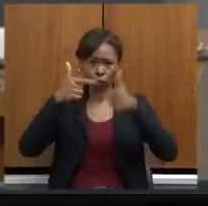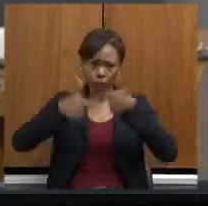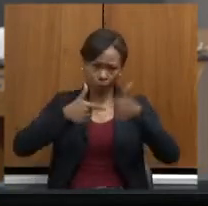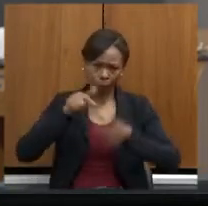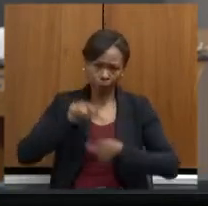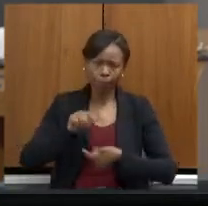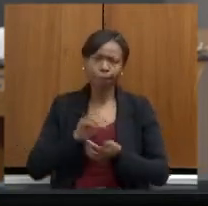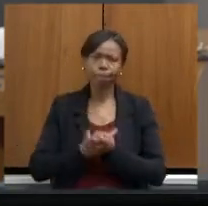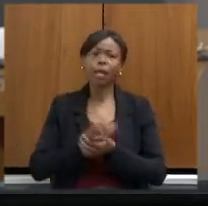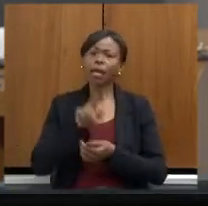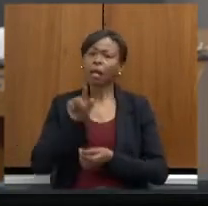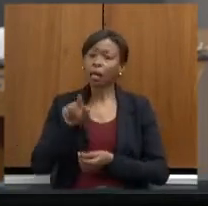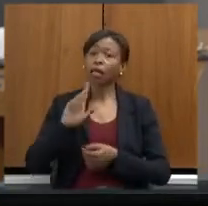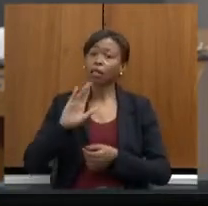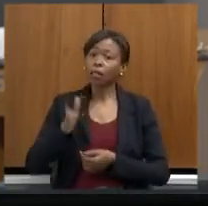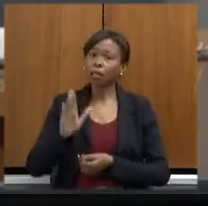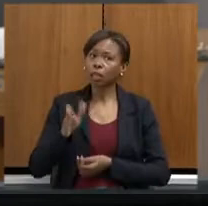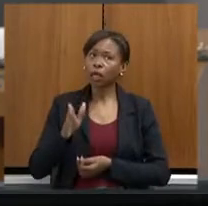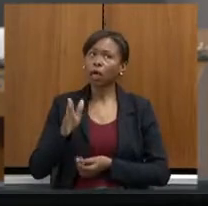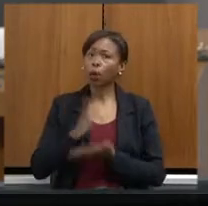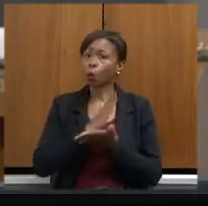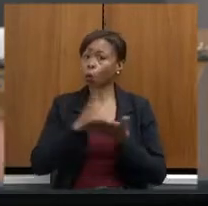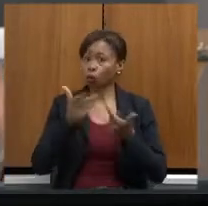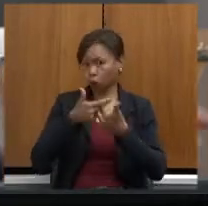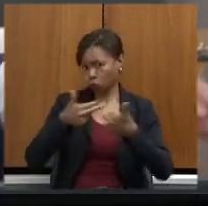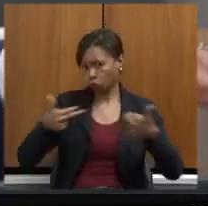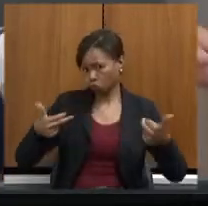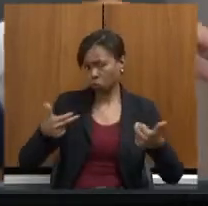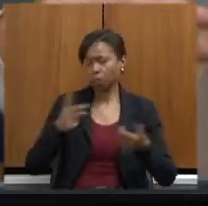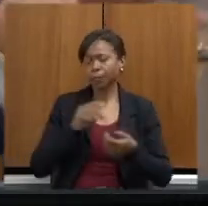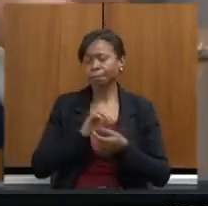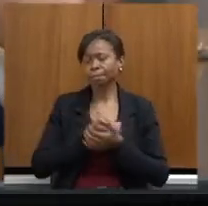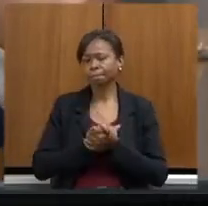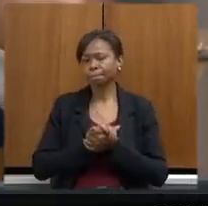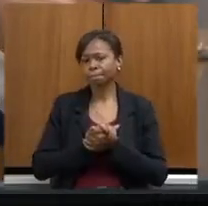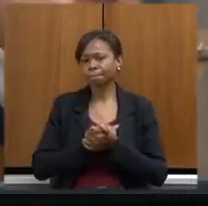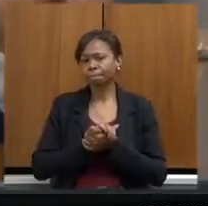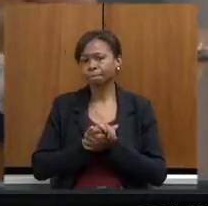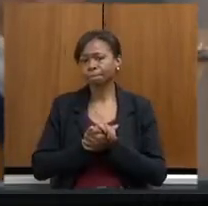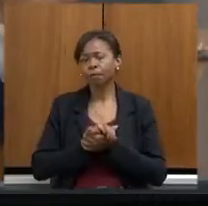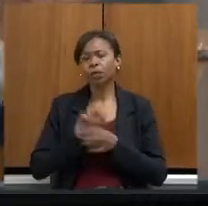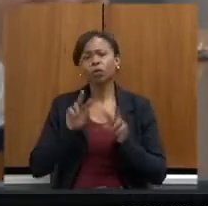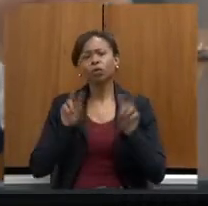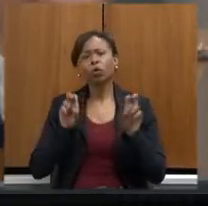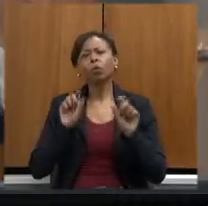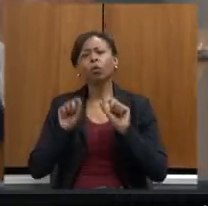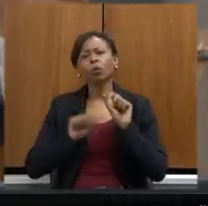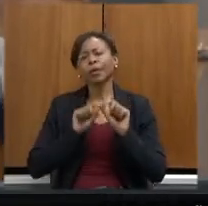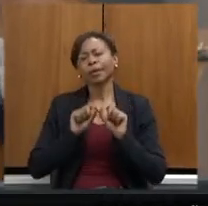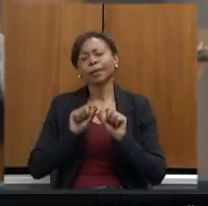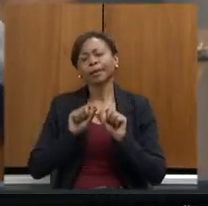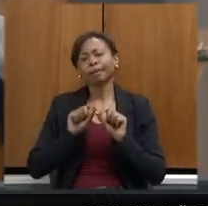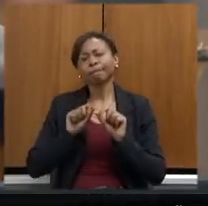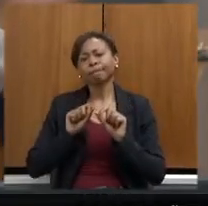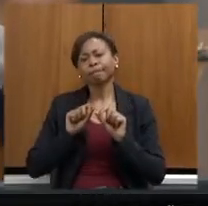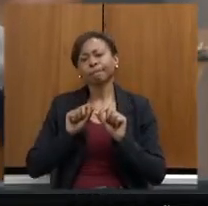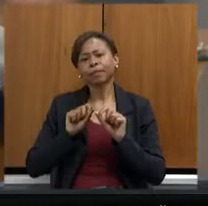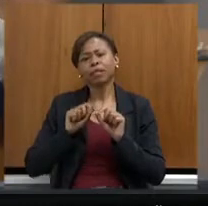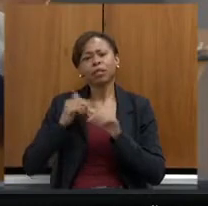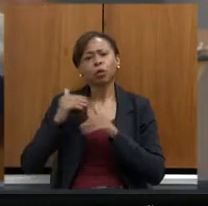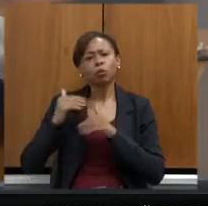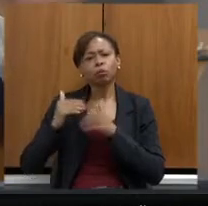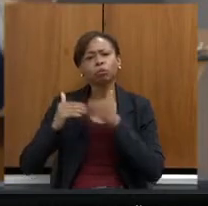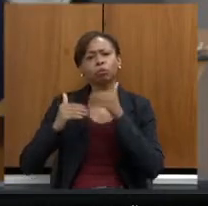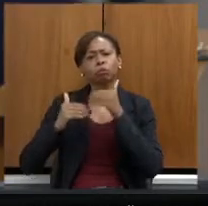lá que já estão sendo tratadas pela Seplag como a questão é do caminhar Vamos ver lá na evolução